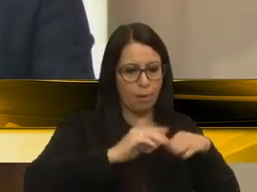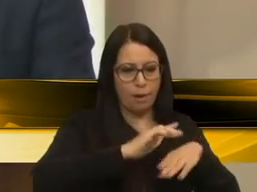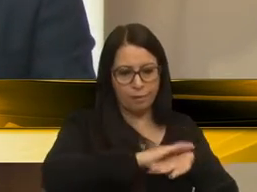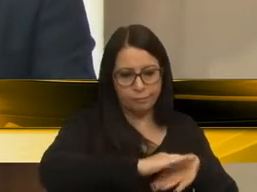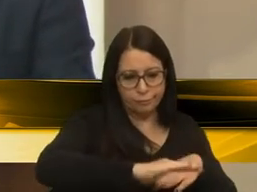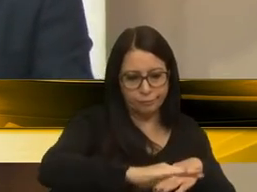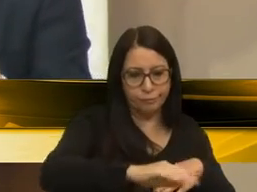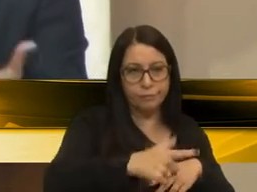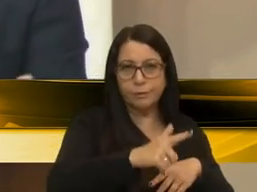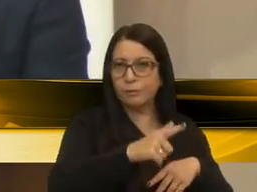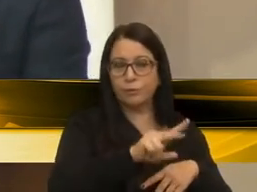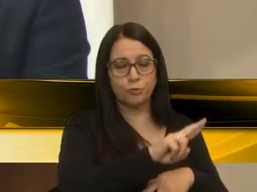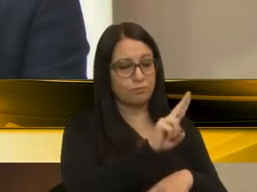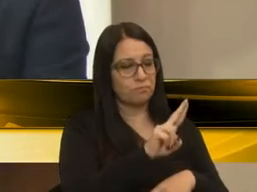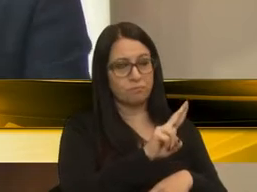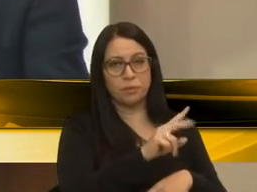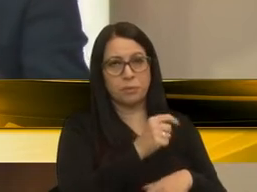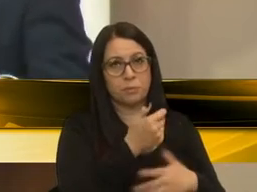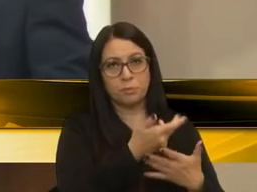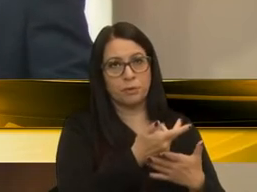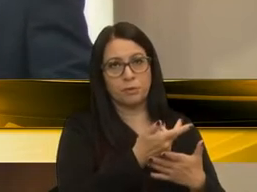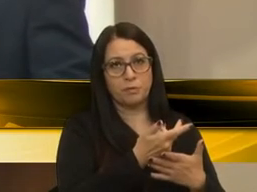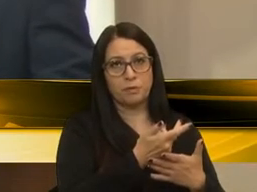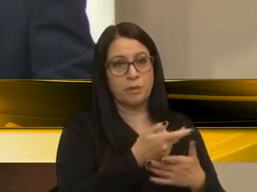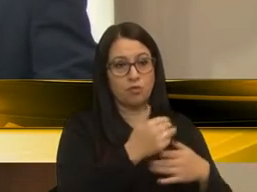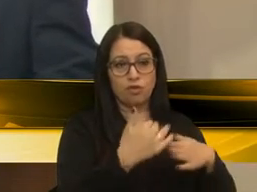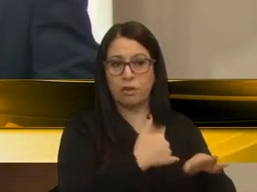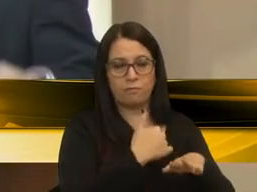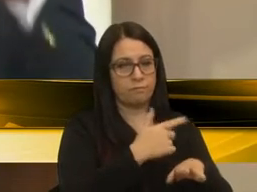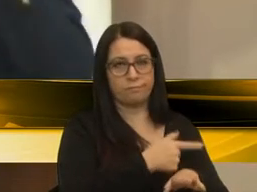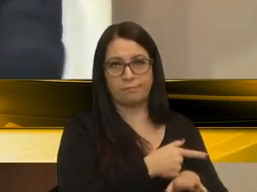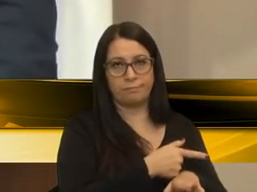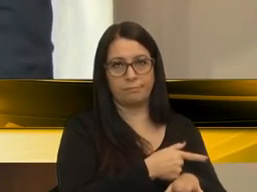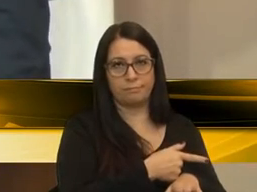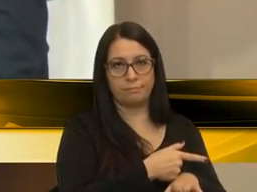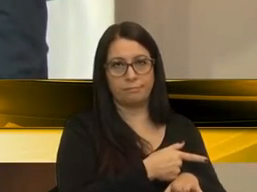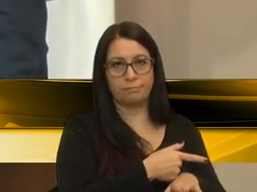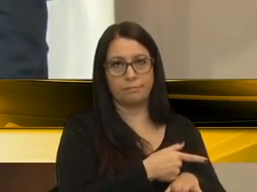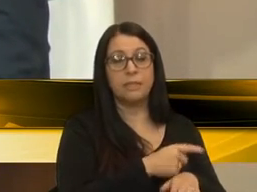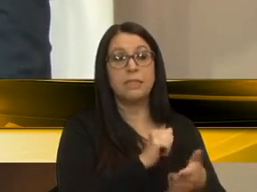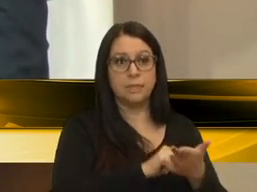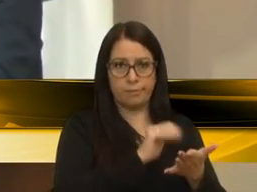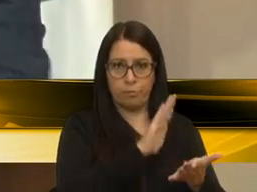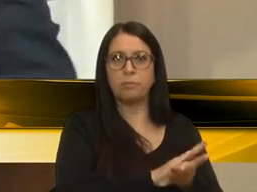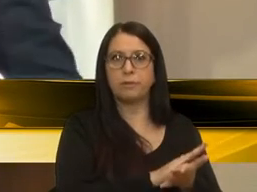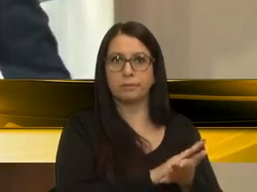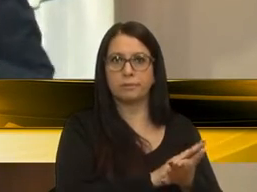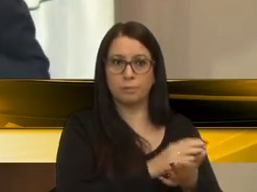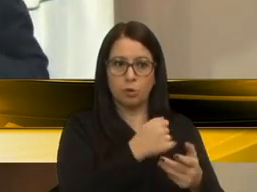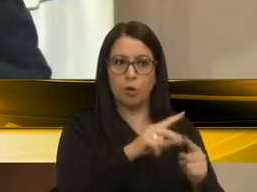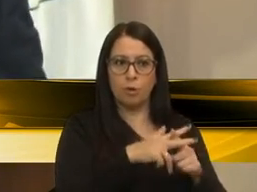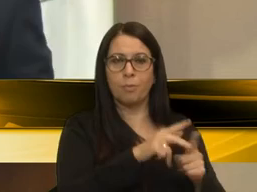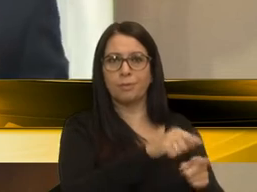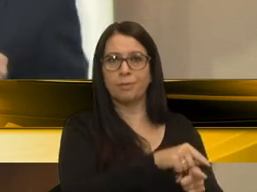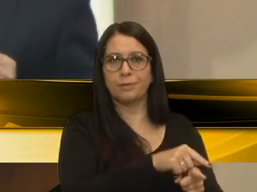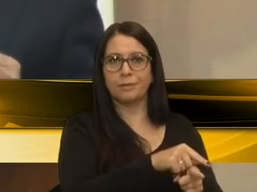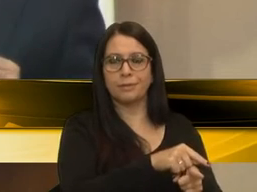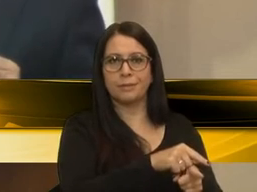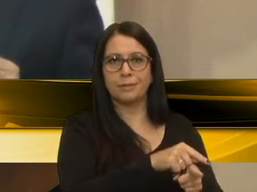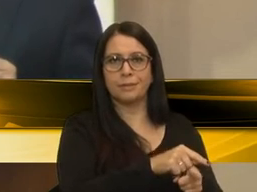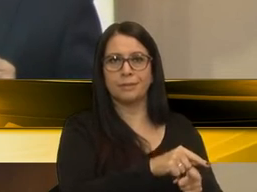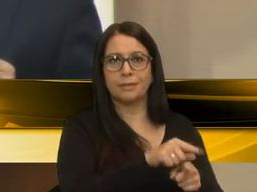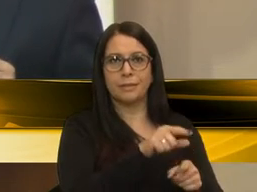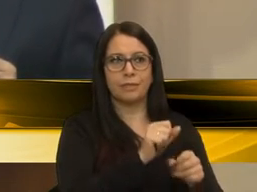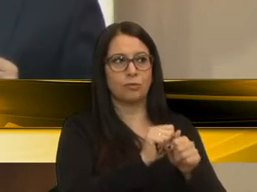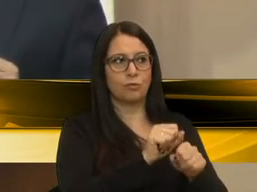e que não tinha uma utilidade tão grande, porque não tinha fluxo, ia ser multada, e o município, e aí entra a